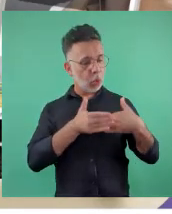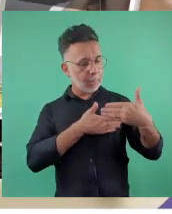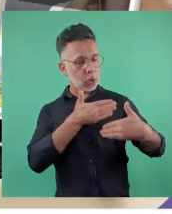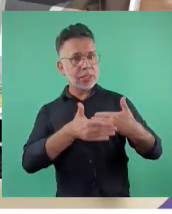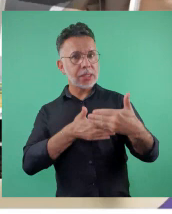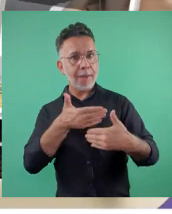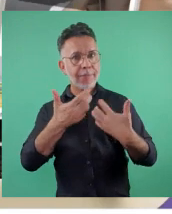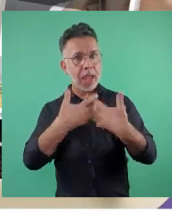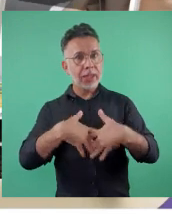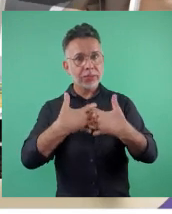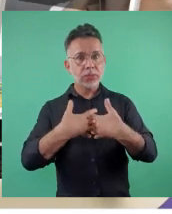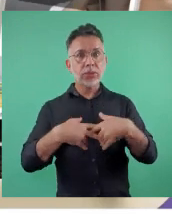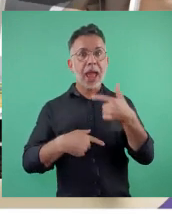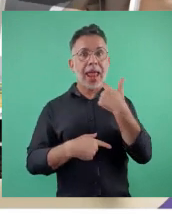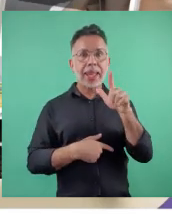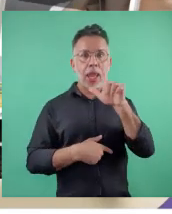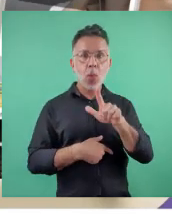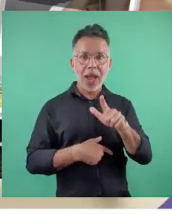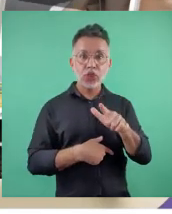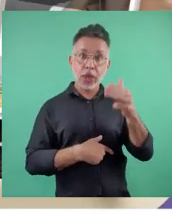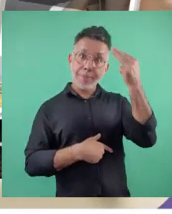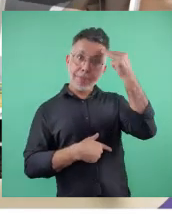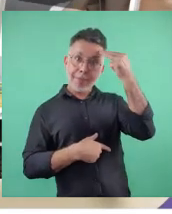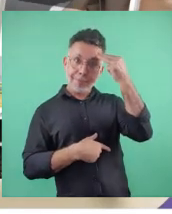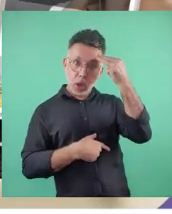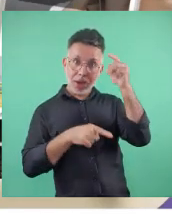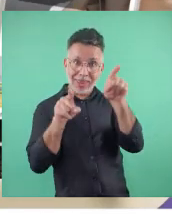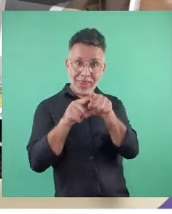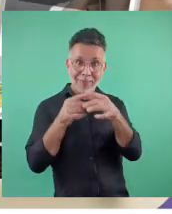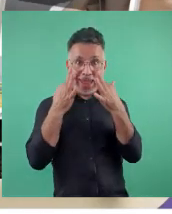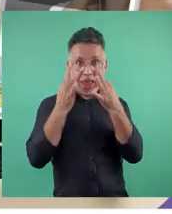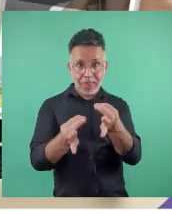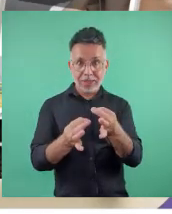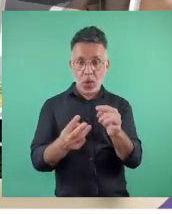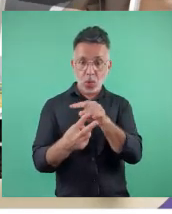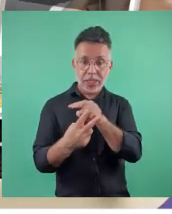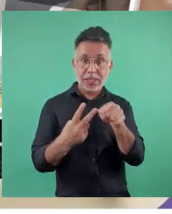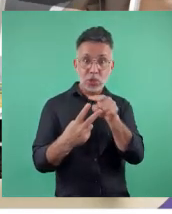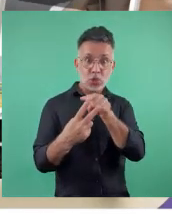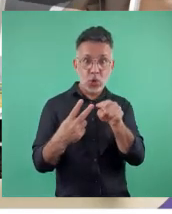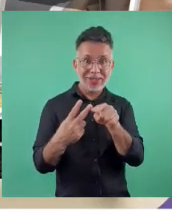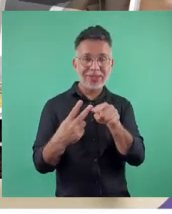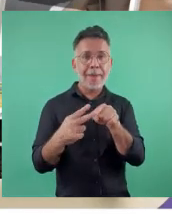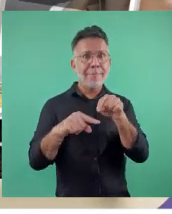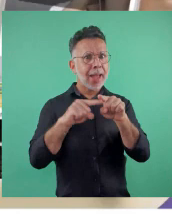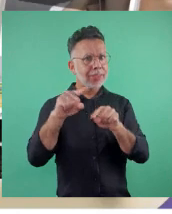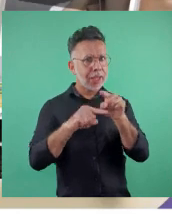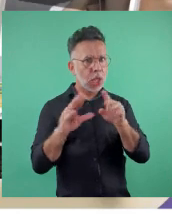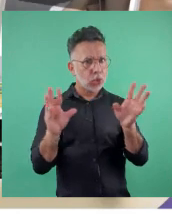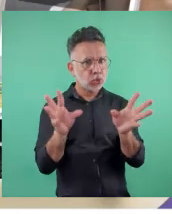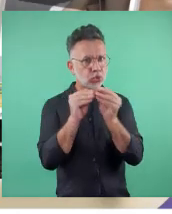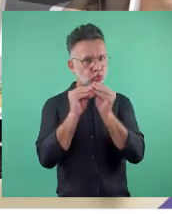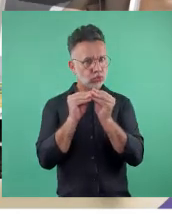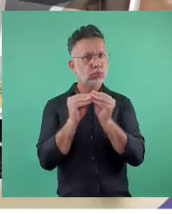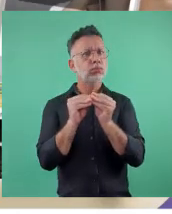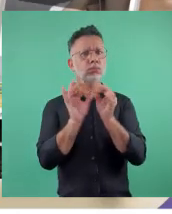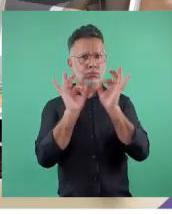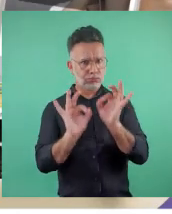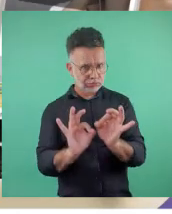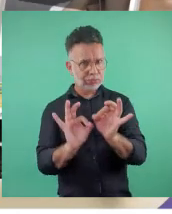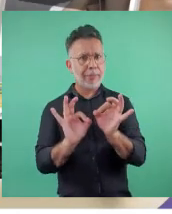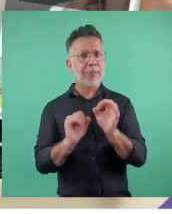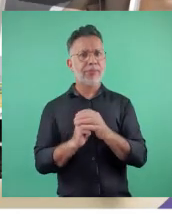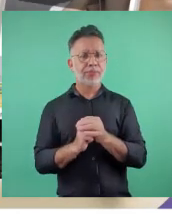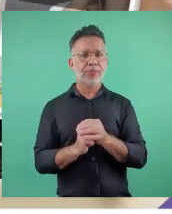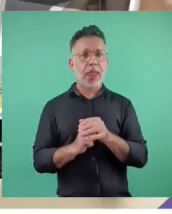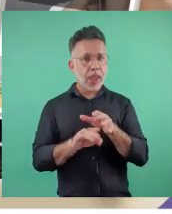auditivas centrais do processamento, linguagem, memória e atenção. Então, eu acho que esses dois materiais juntos, eles